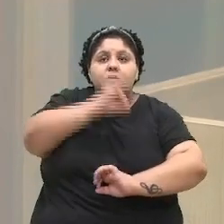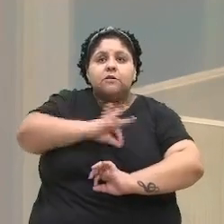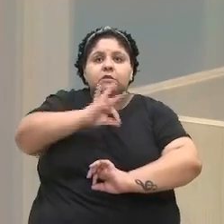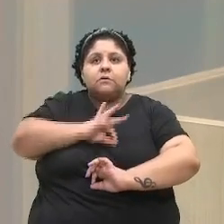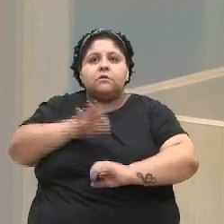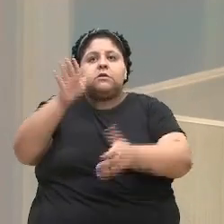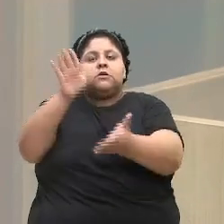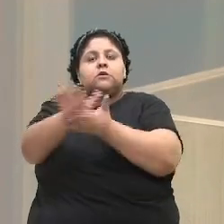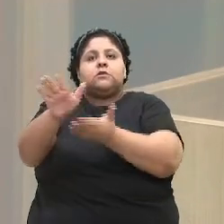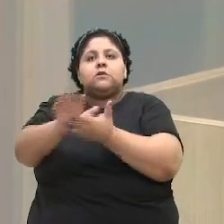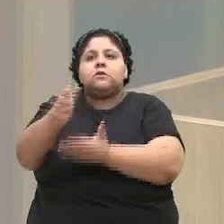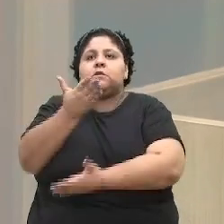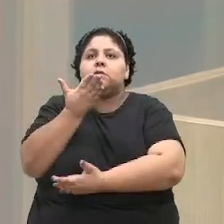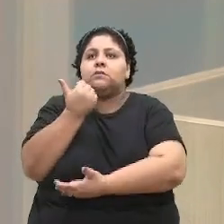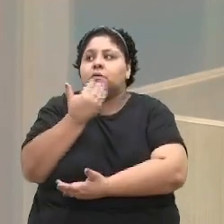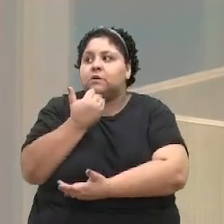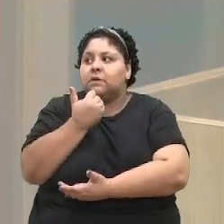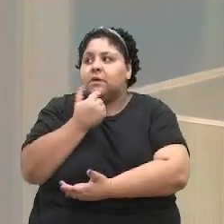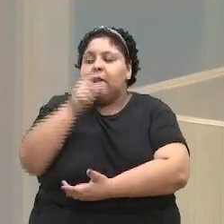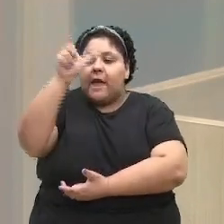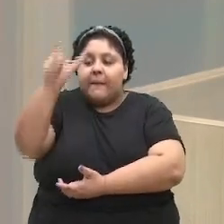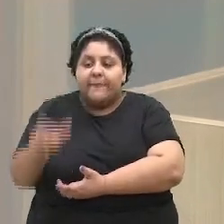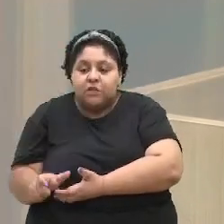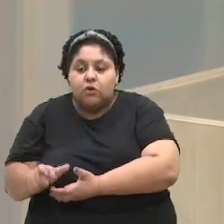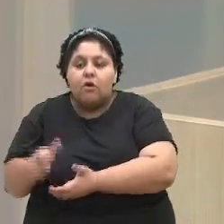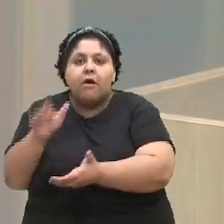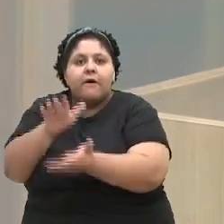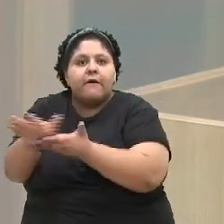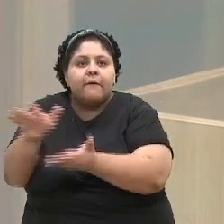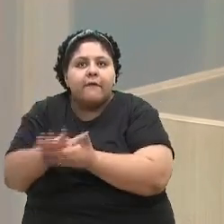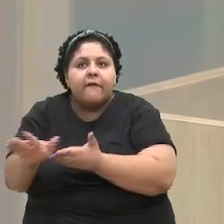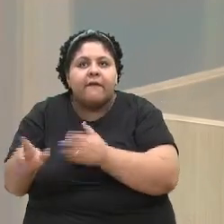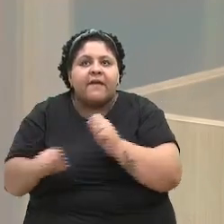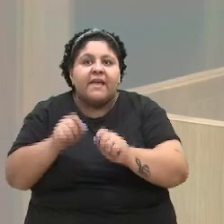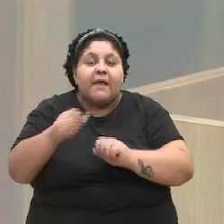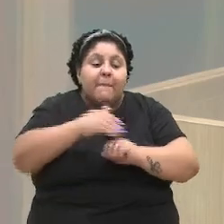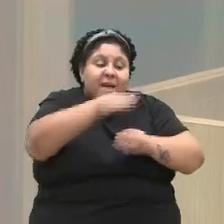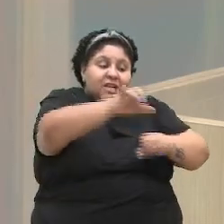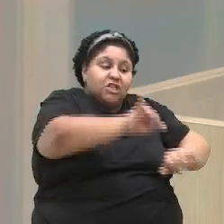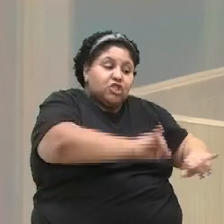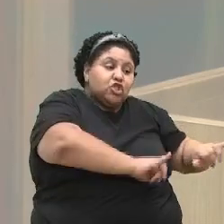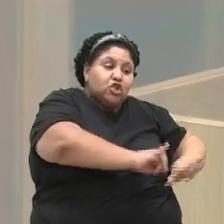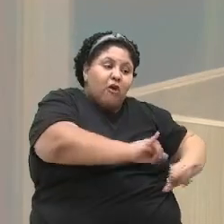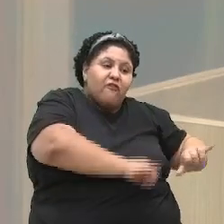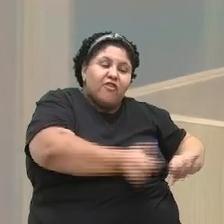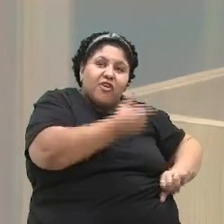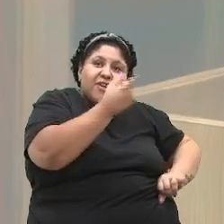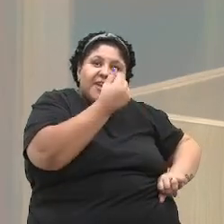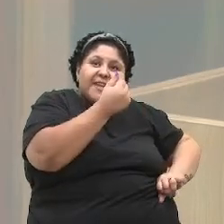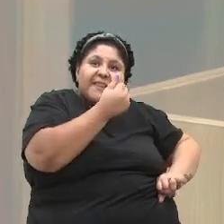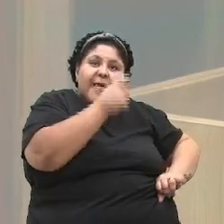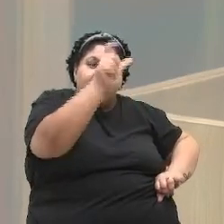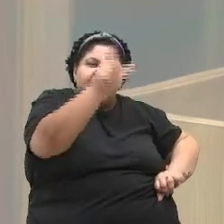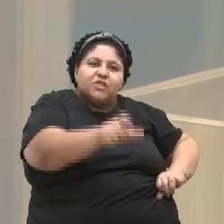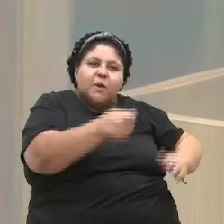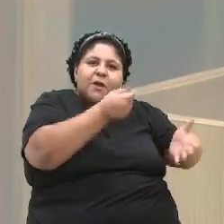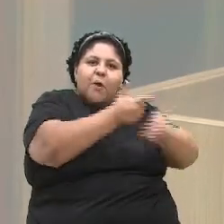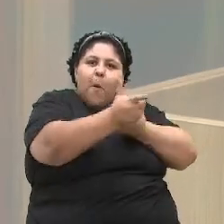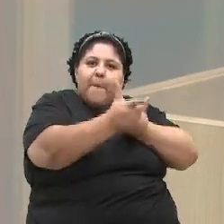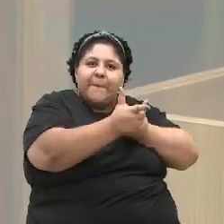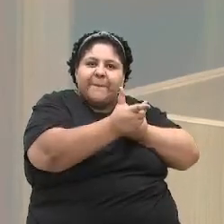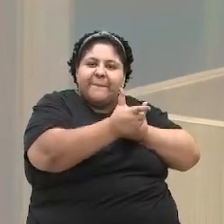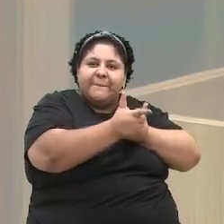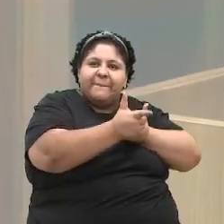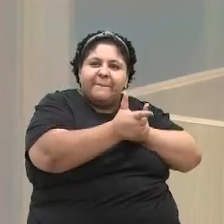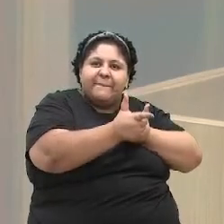produção de alimento é aquele que produz quem mais sofre com o preço é aquele que compra e aquele que